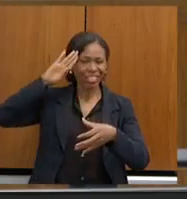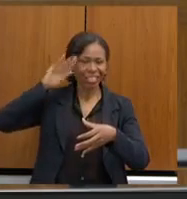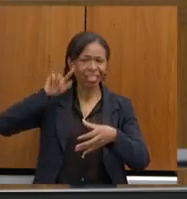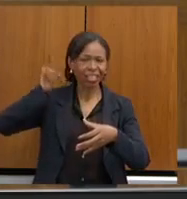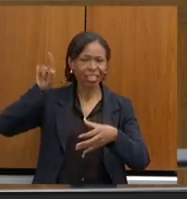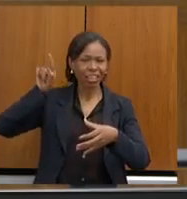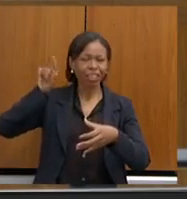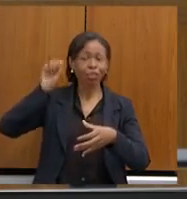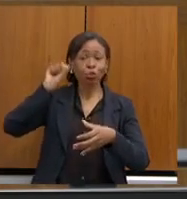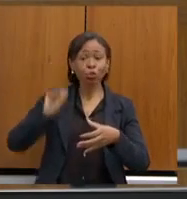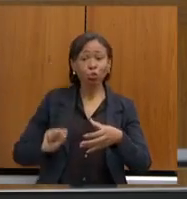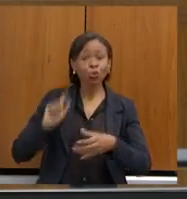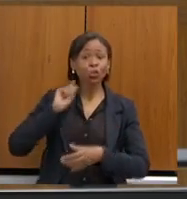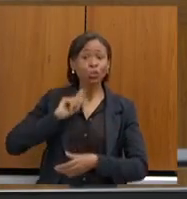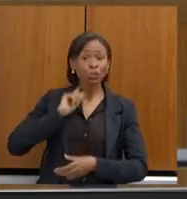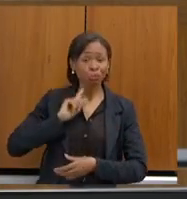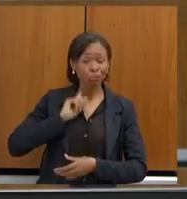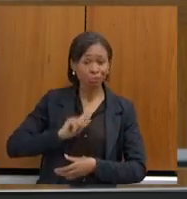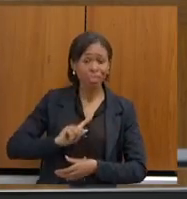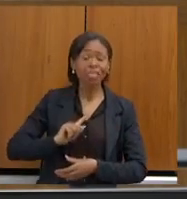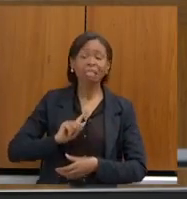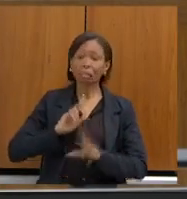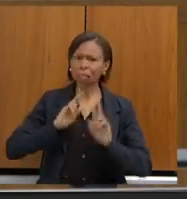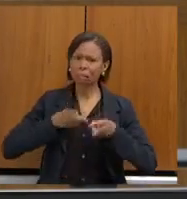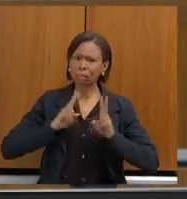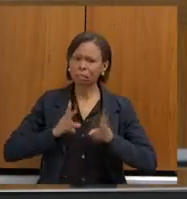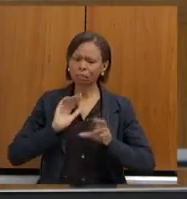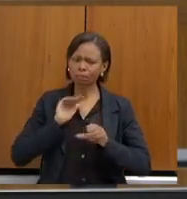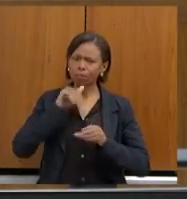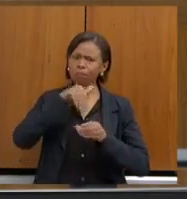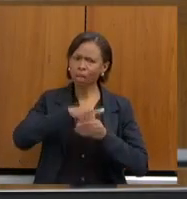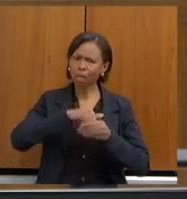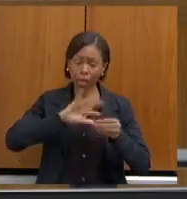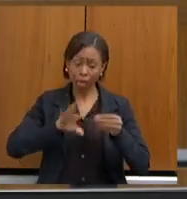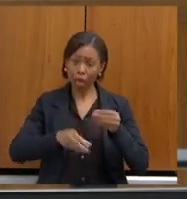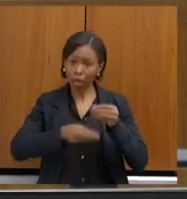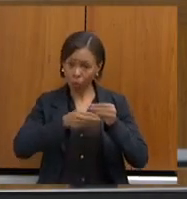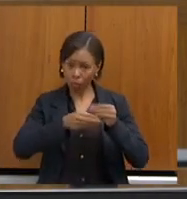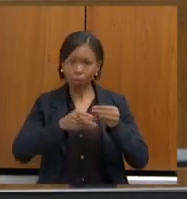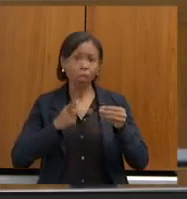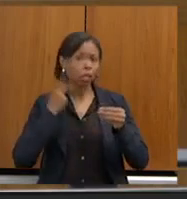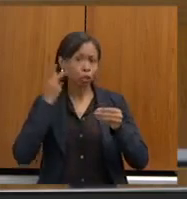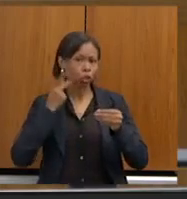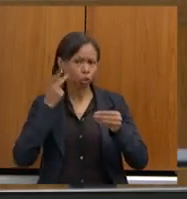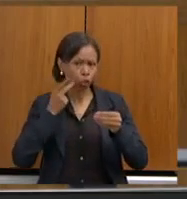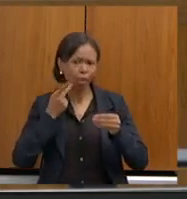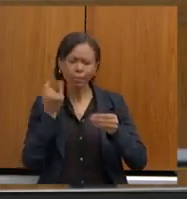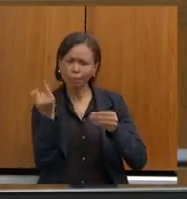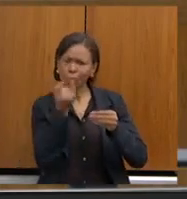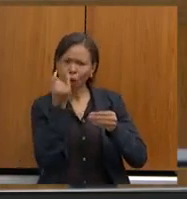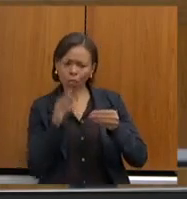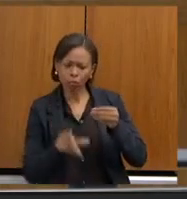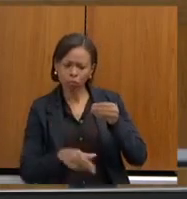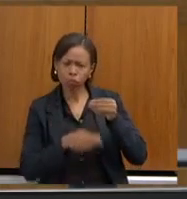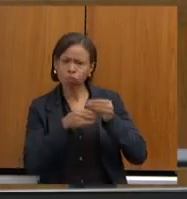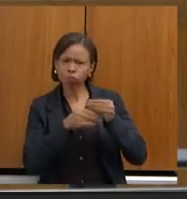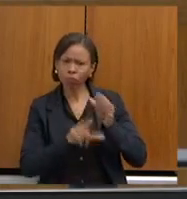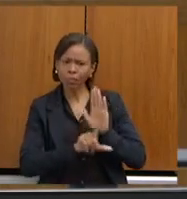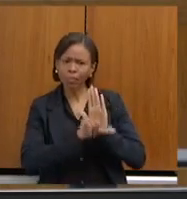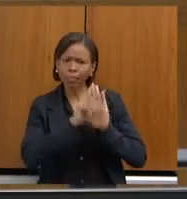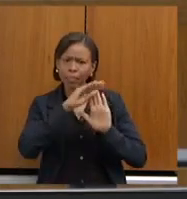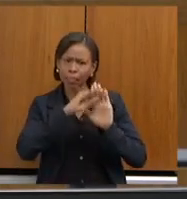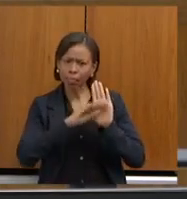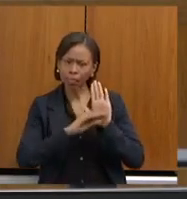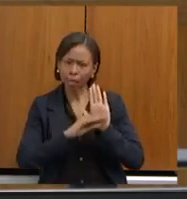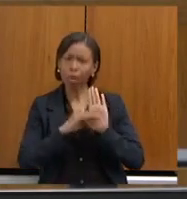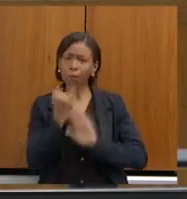Sul de Minas estar aí botando sempre essas emendas parlamentares que são muito importantes para toda a